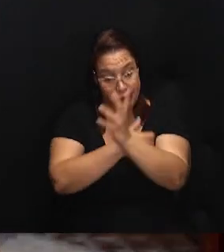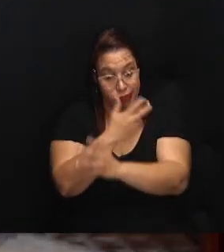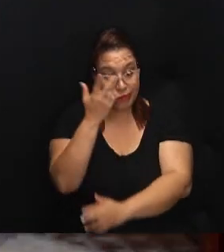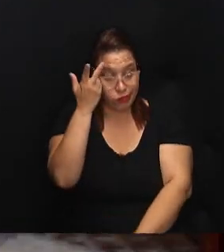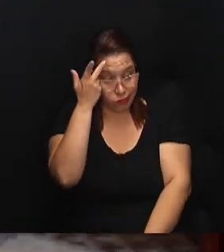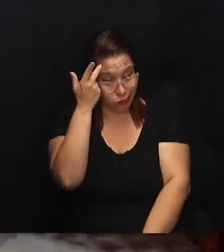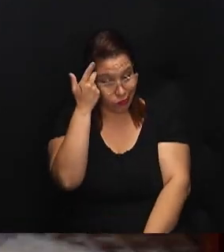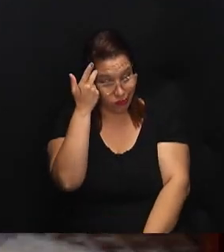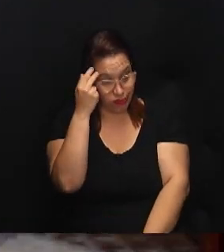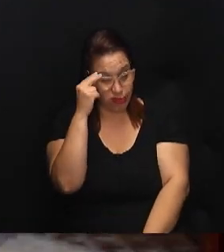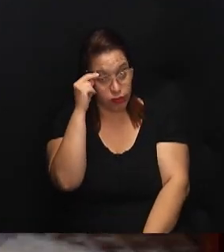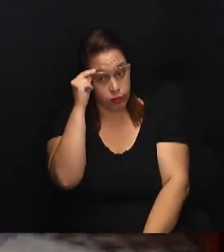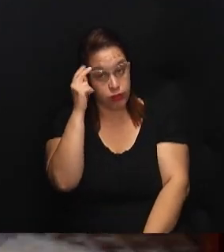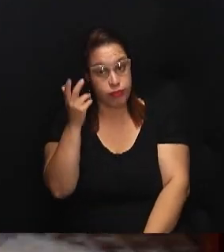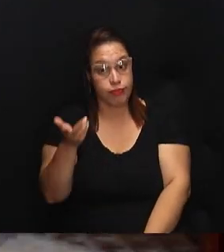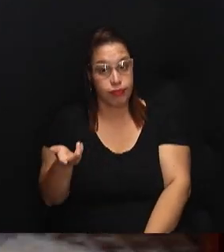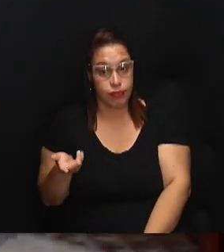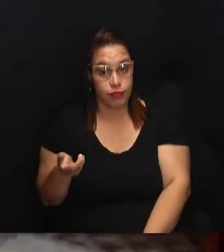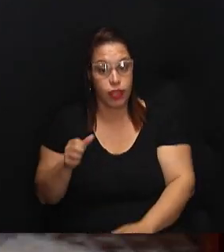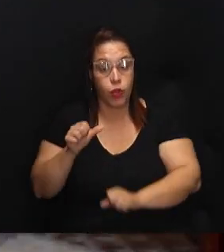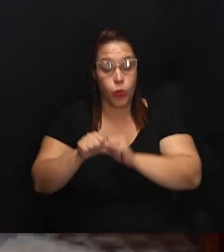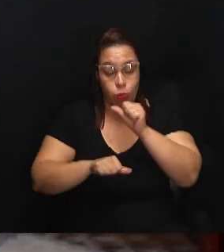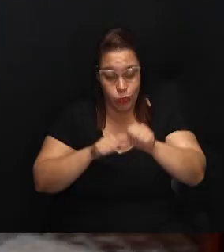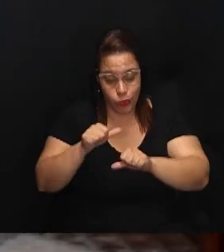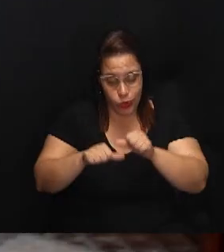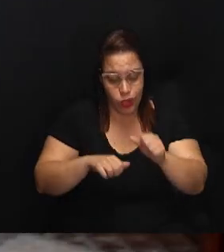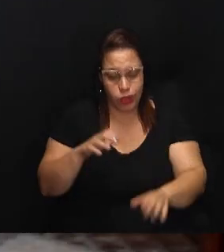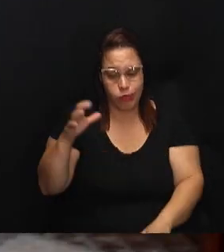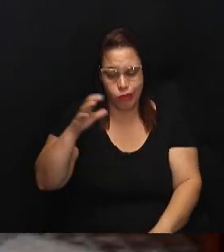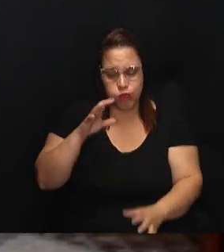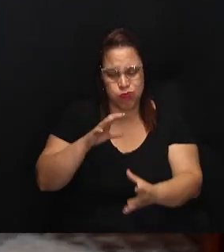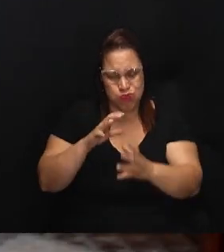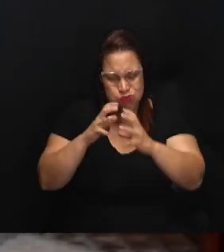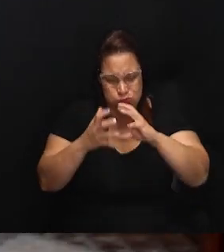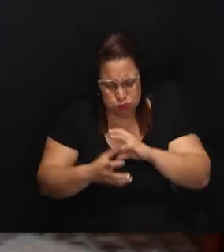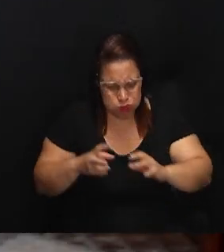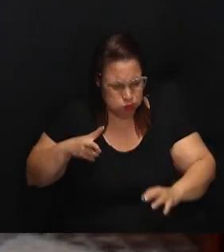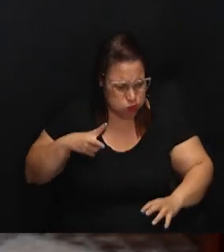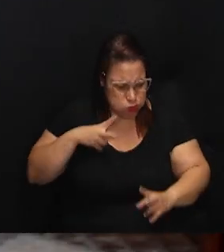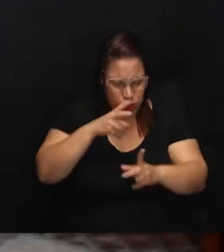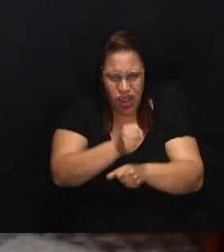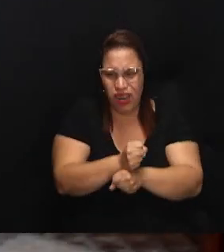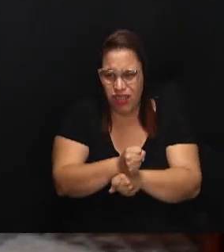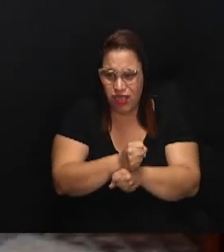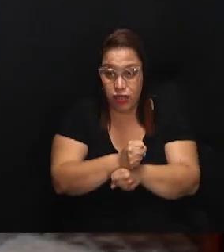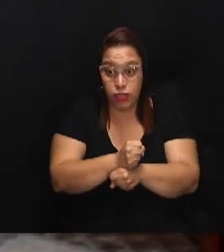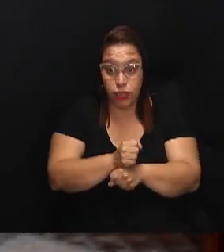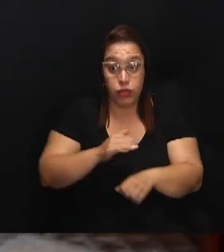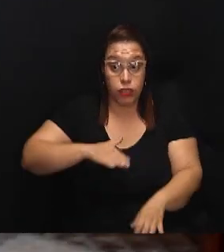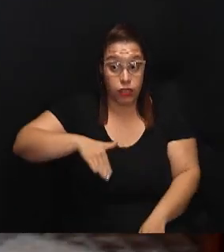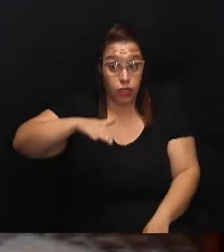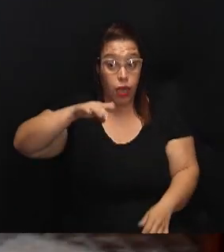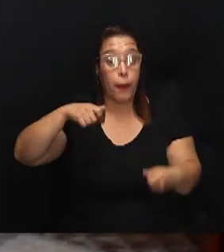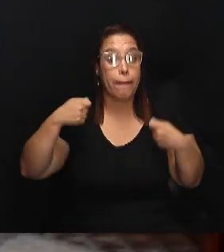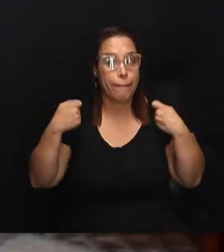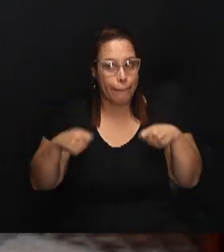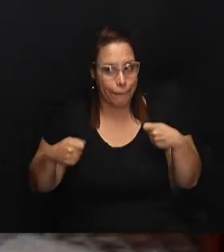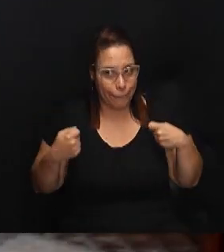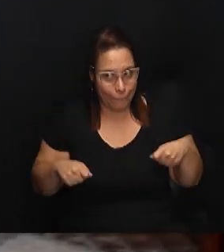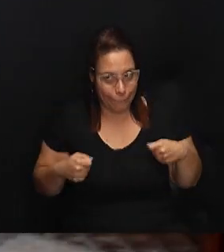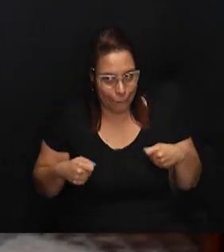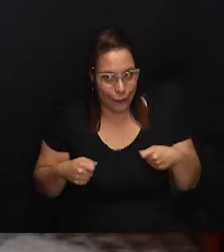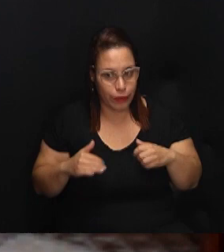nossos ambientes naturais. A gente está passando por um processo de mudanças climáticas muito forte então, é cada vez